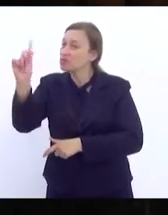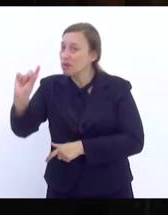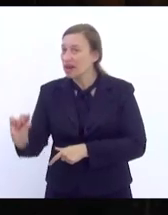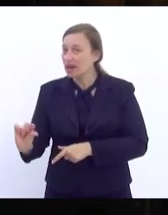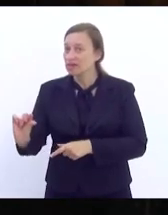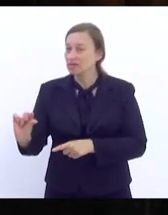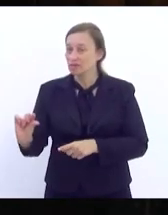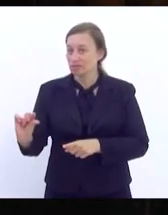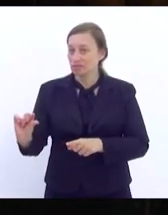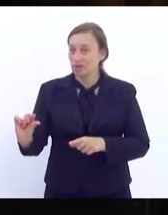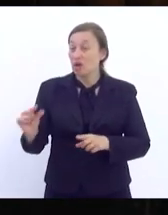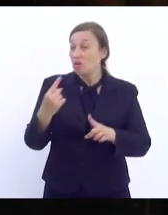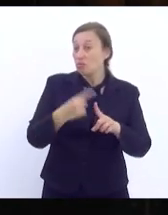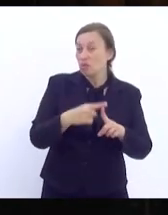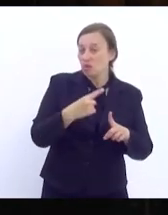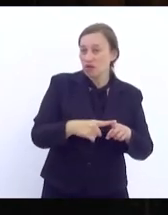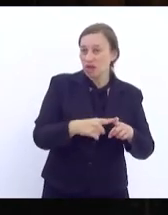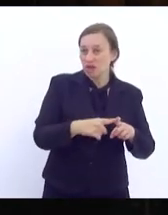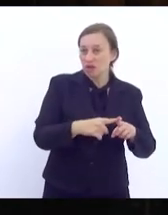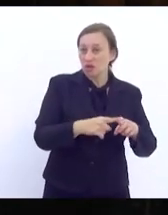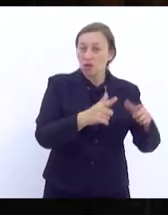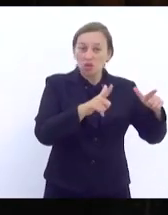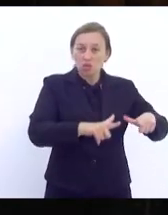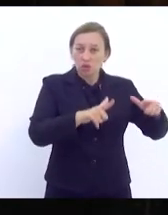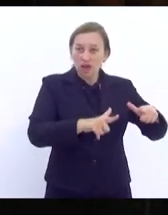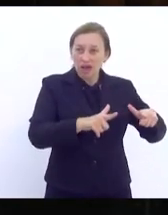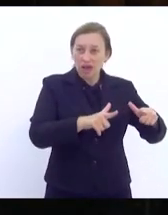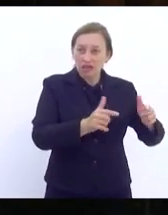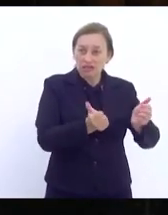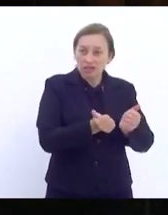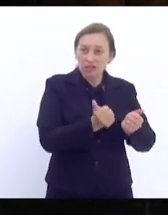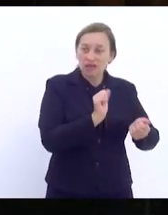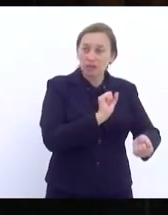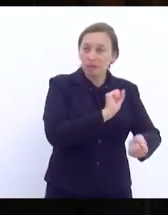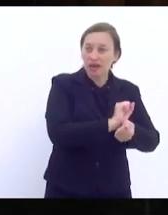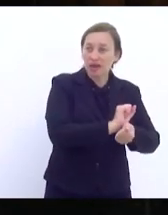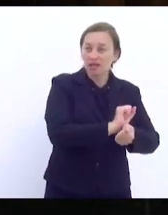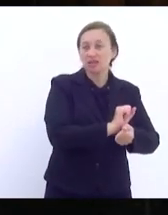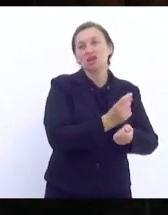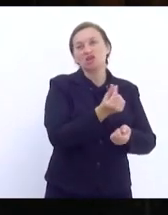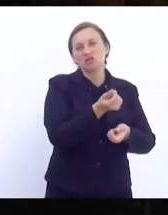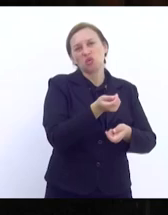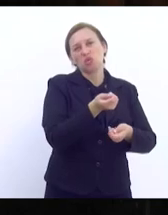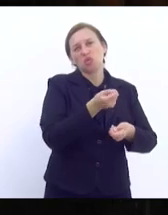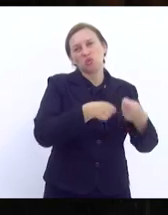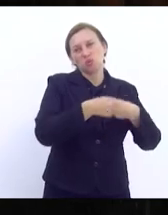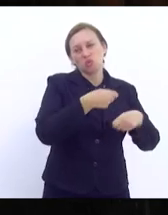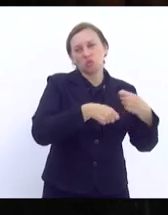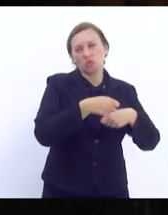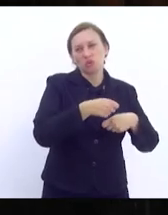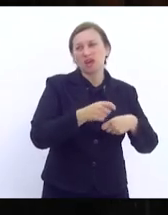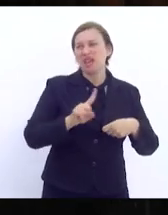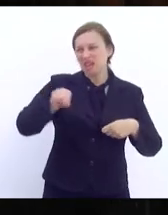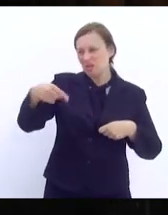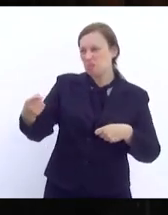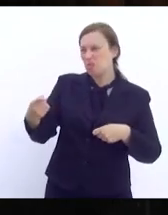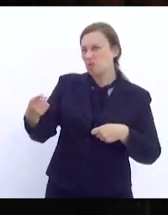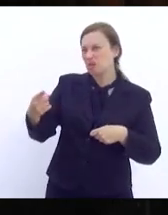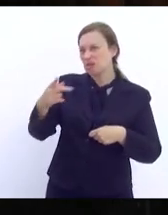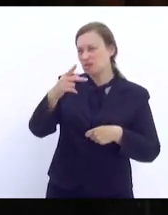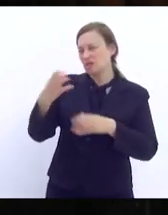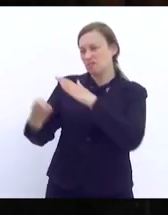justamente estaria desafondegados tem muito pouco Valor Econômico aí depois o privado vai lá e alfandega porque assim que vai